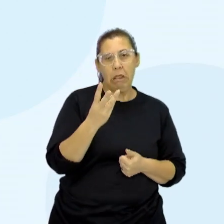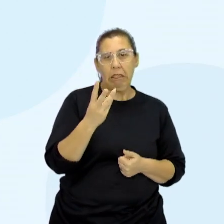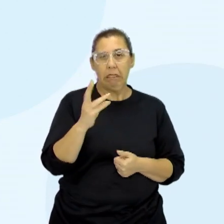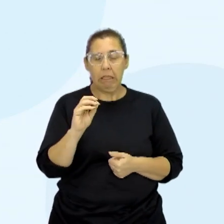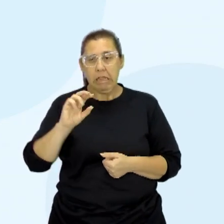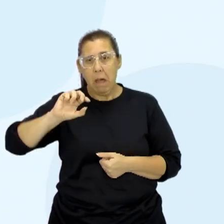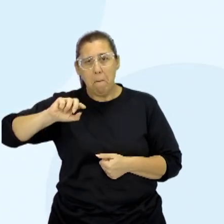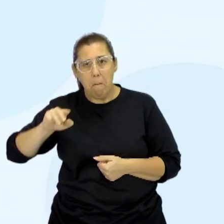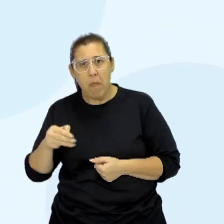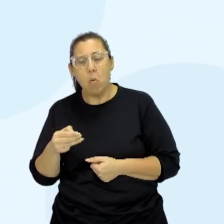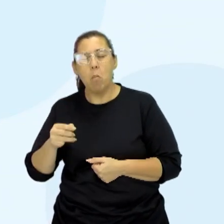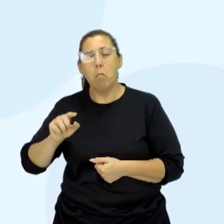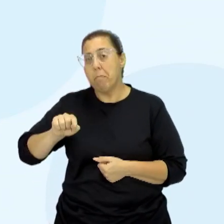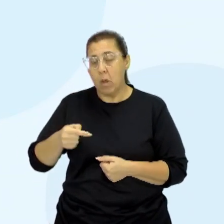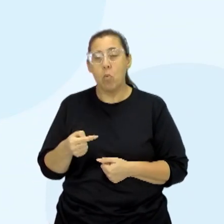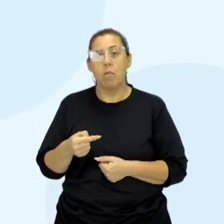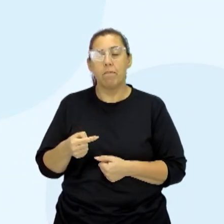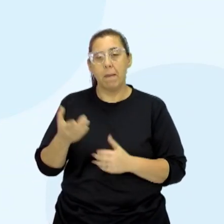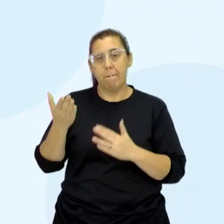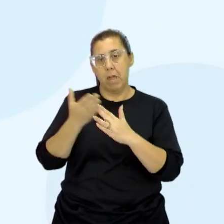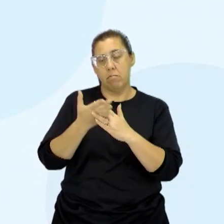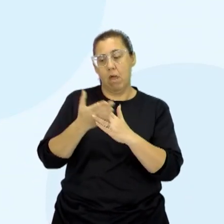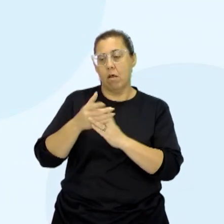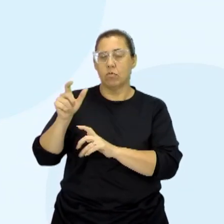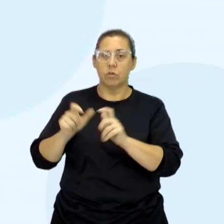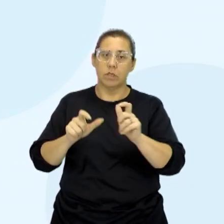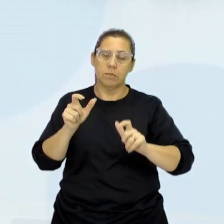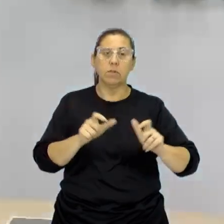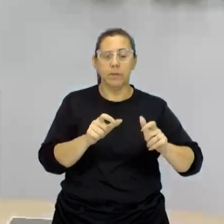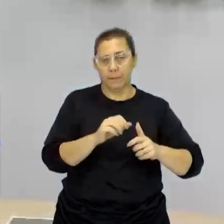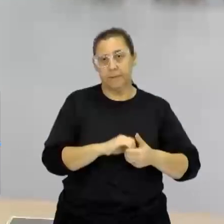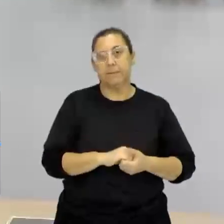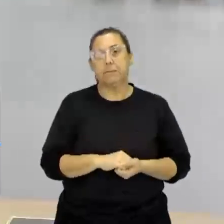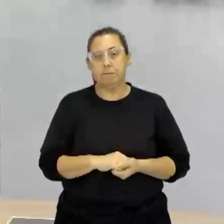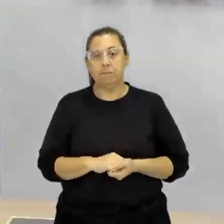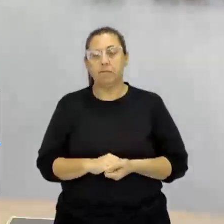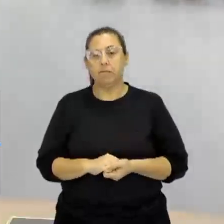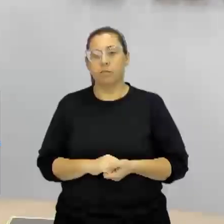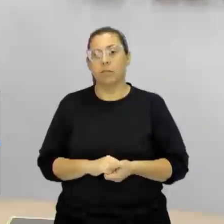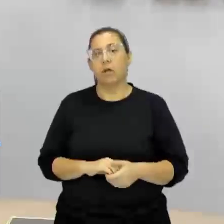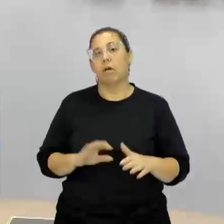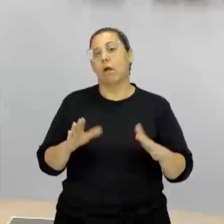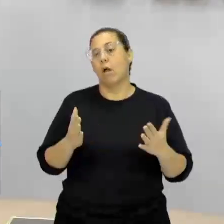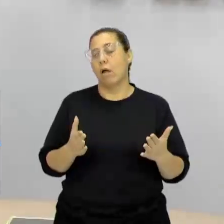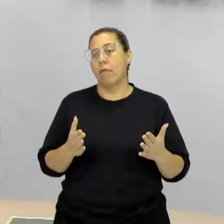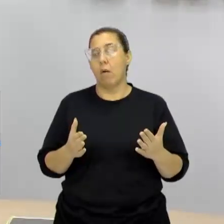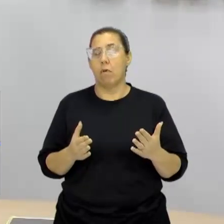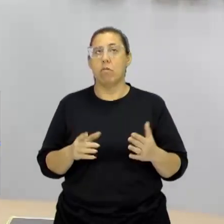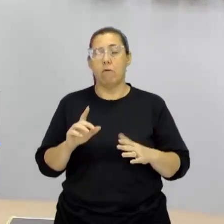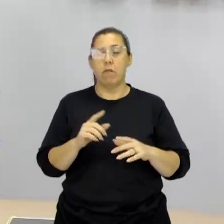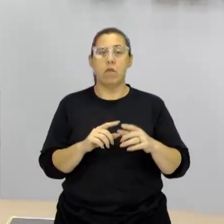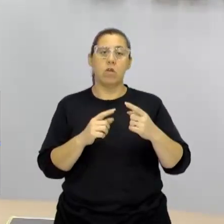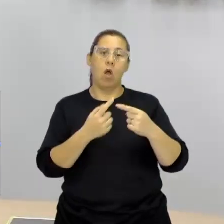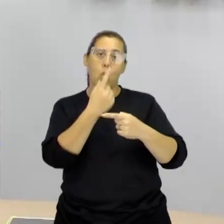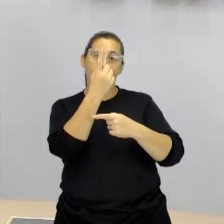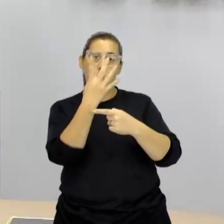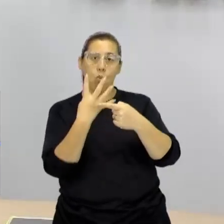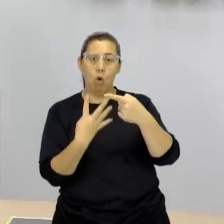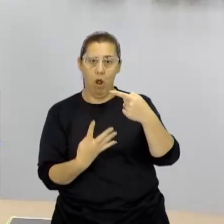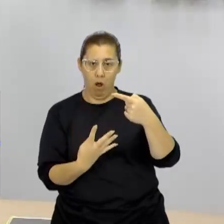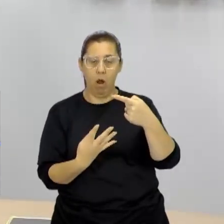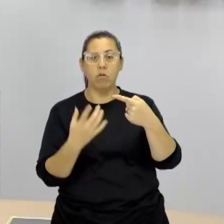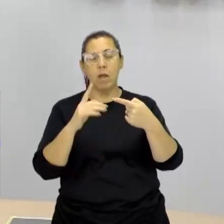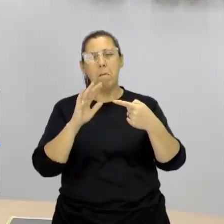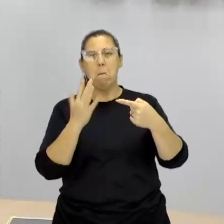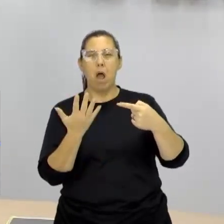mil. Nossa, é bastante. É metade da população. Tá certo. São, na realidade, populacional. É um quarto mais ou menos da população, porque são